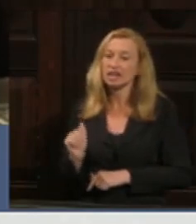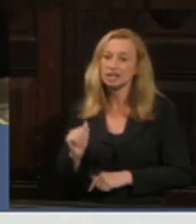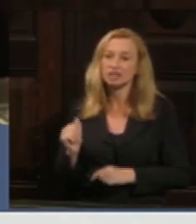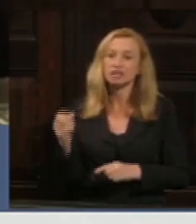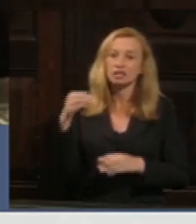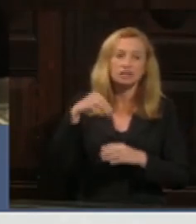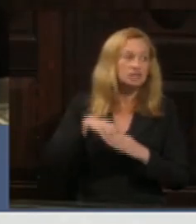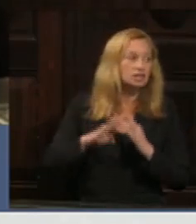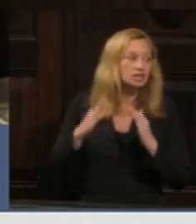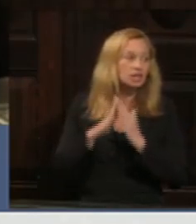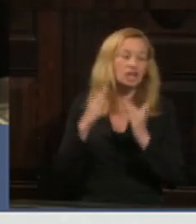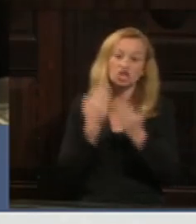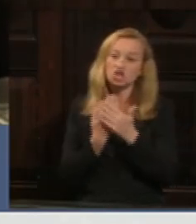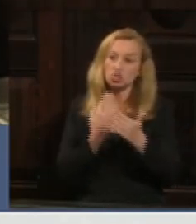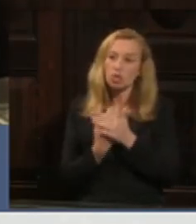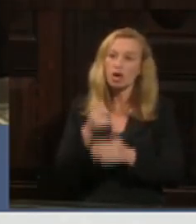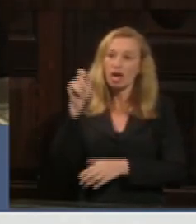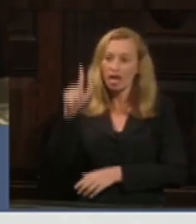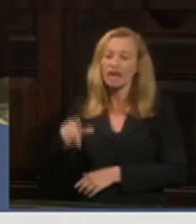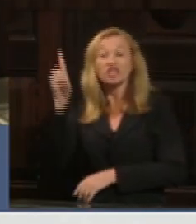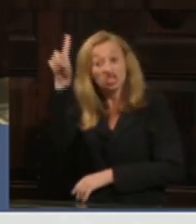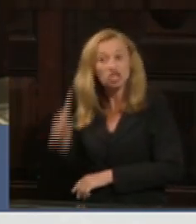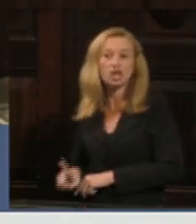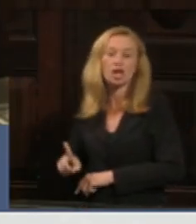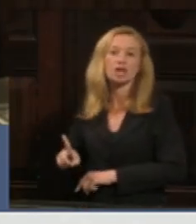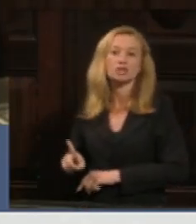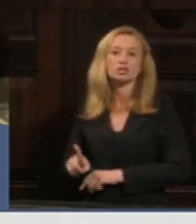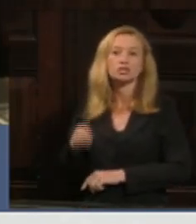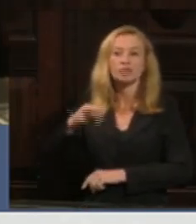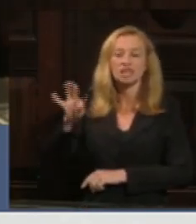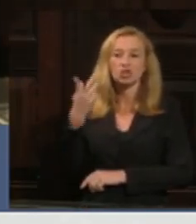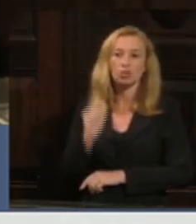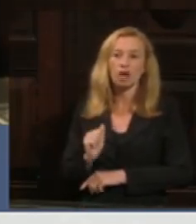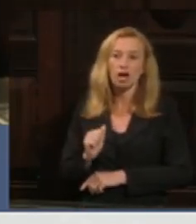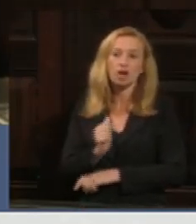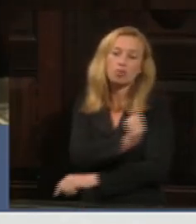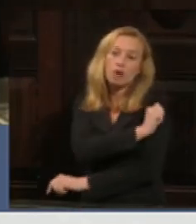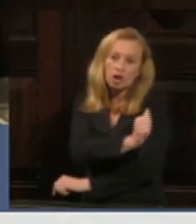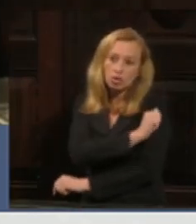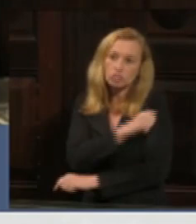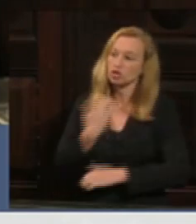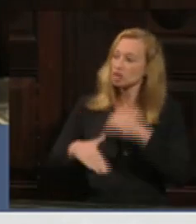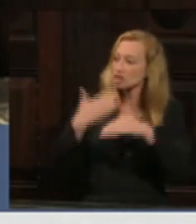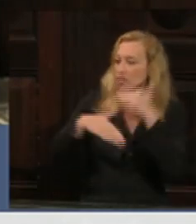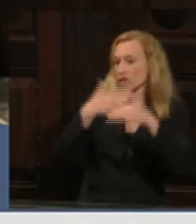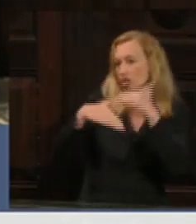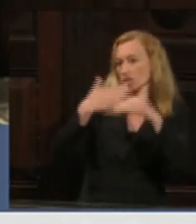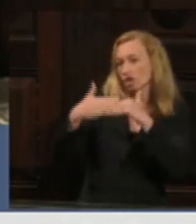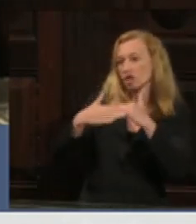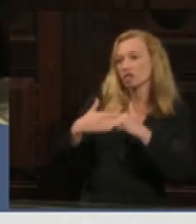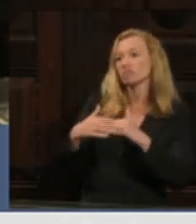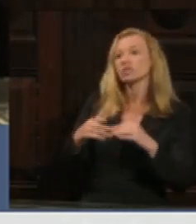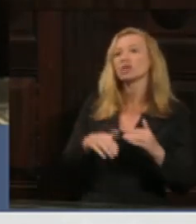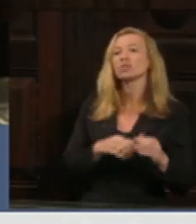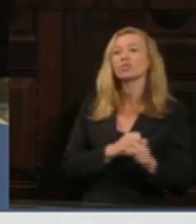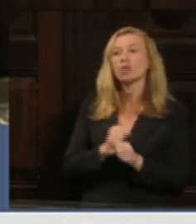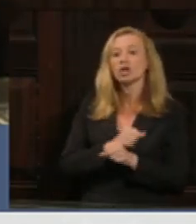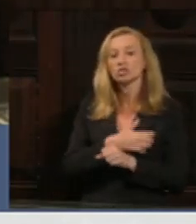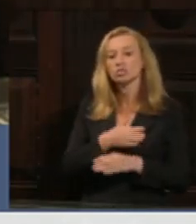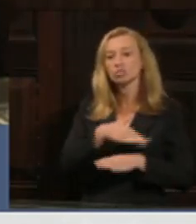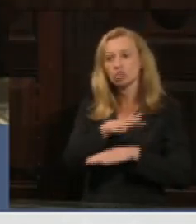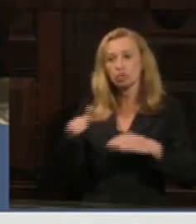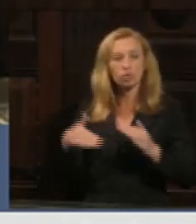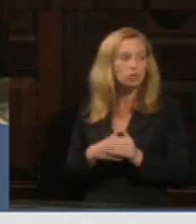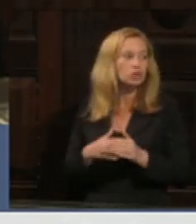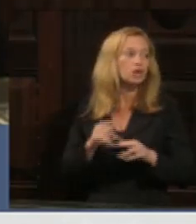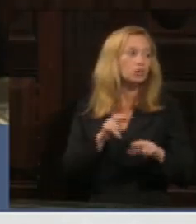fundamental, matricular o aluno, mantê-lo na escola e, sobretudo, garantir que ele se desenvolva ao longo do seu processo de escolarização. Portanto, restituir de